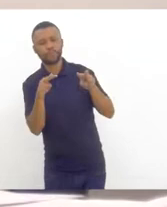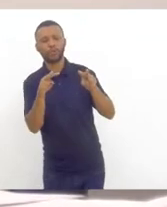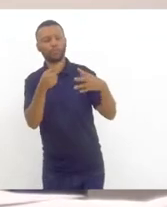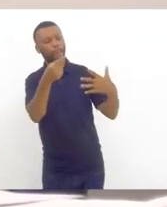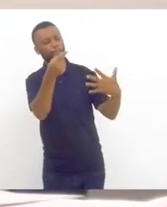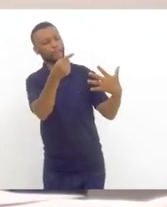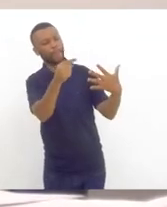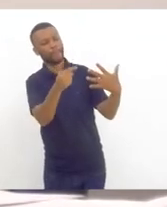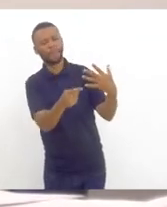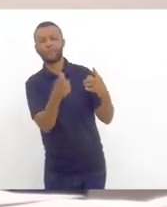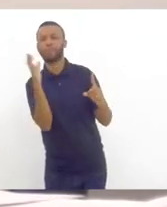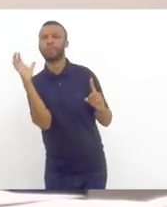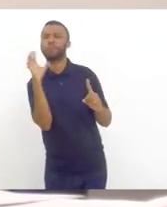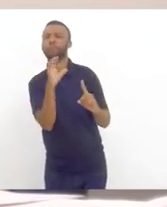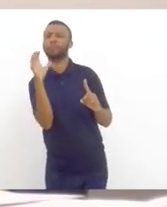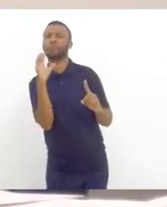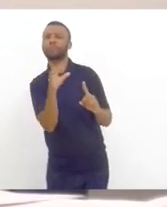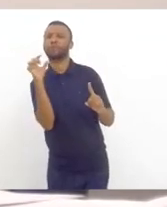efeitos